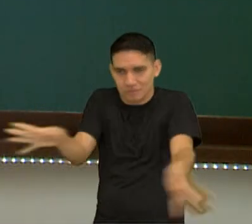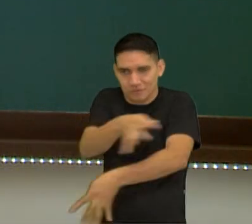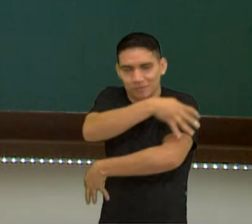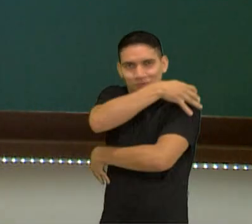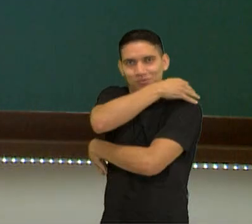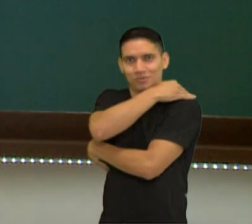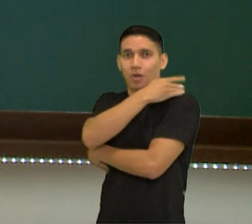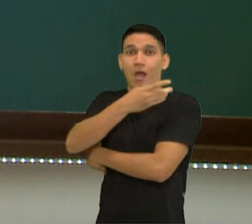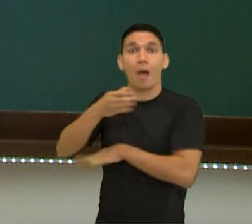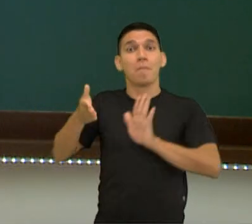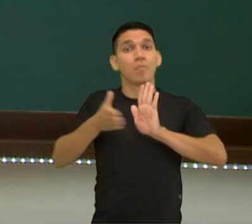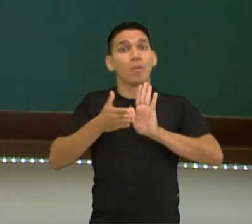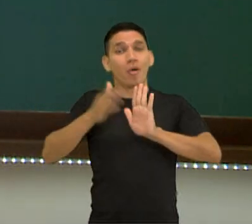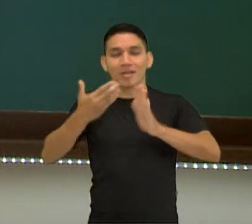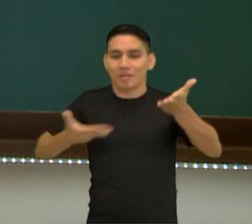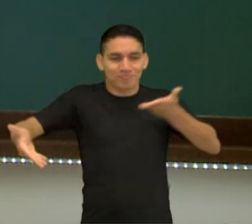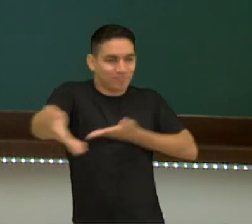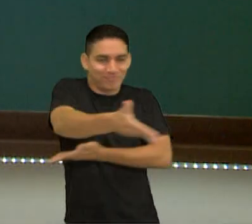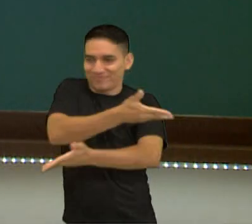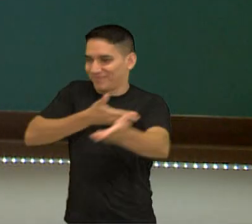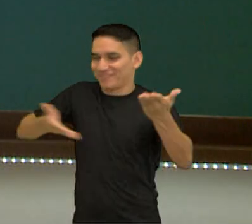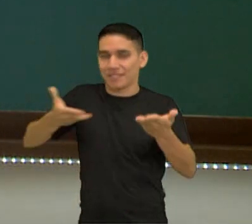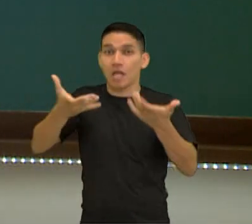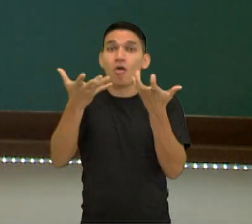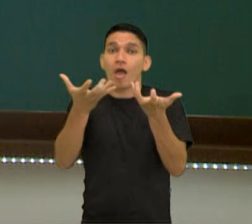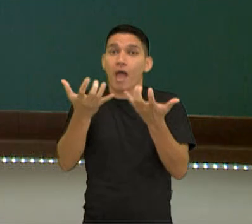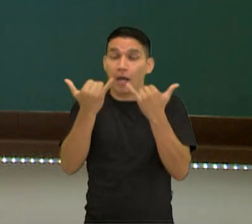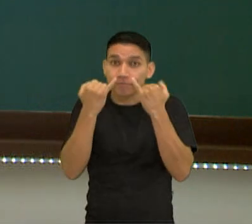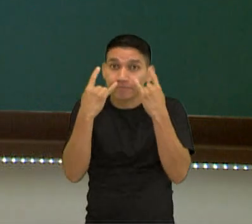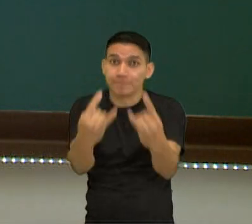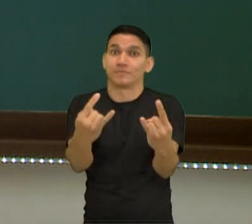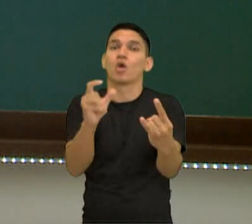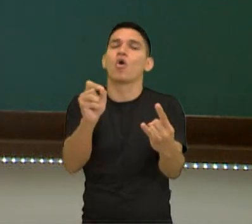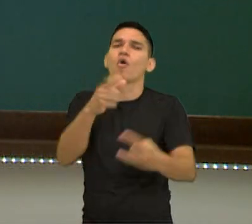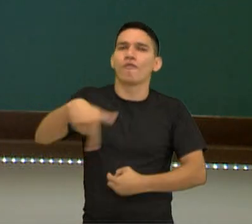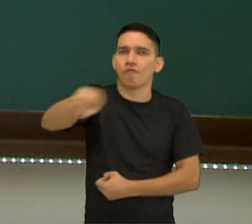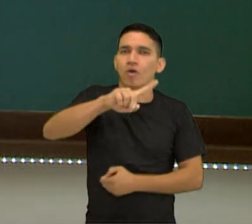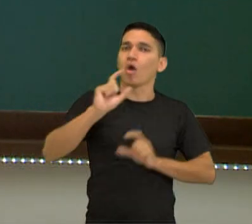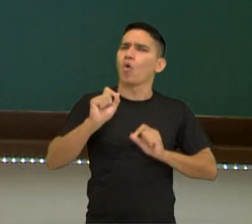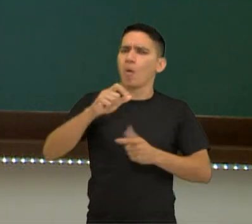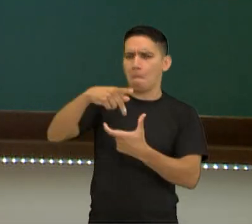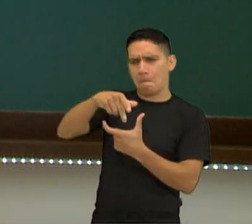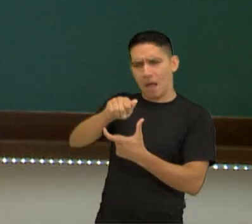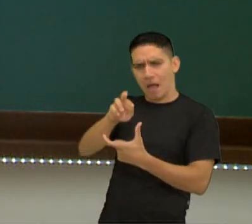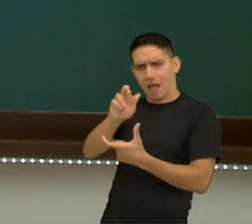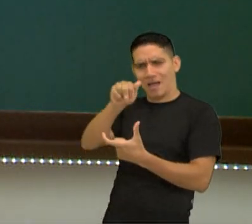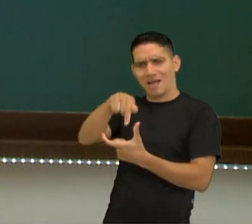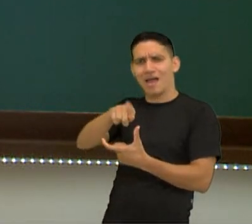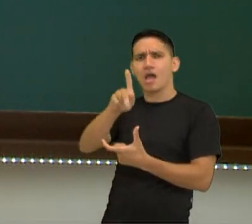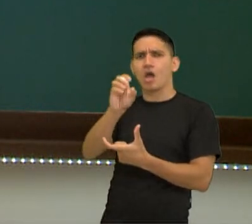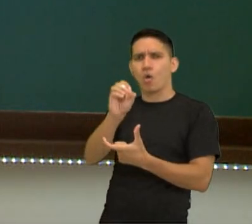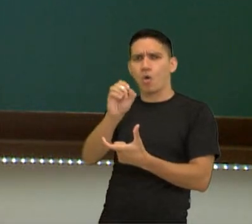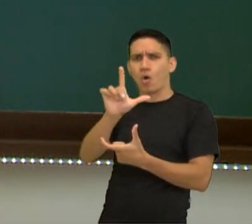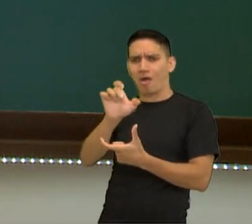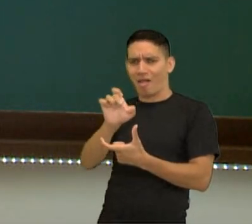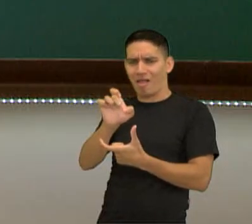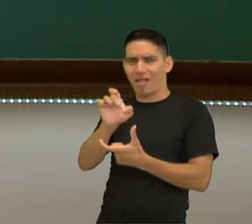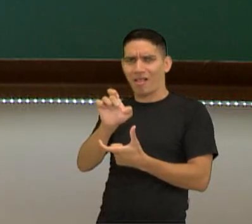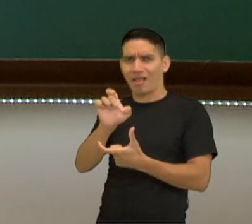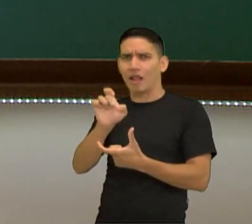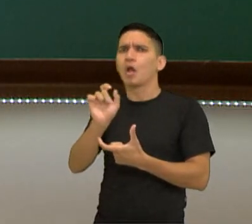uma interação. Agora o que eu quero chamar a atenção é que parangolé no morro é uma